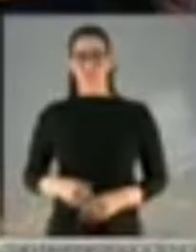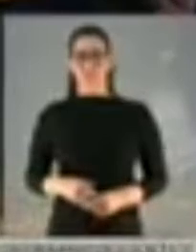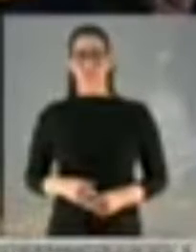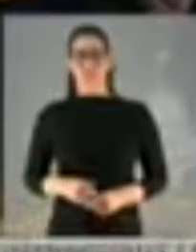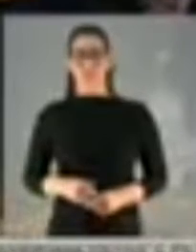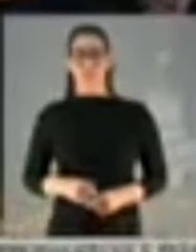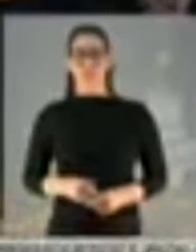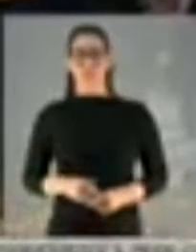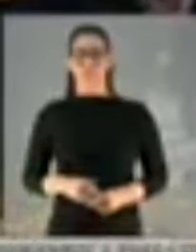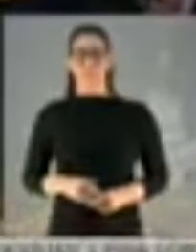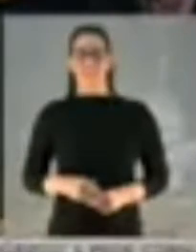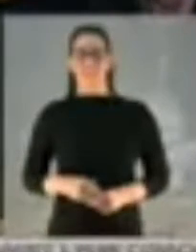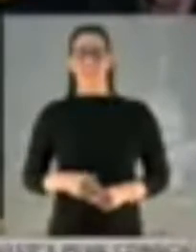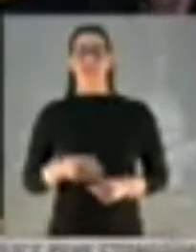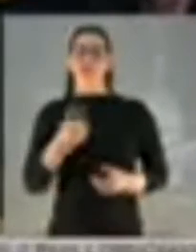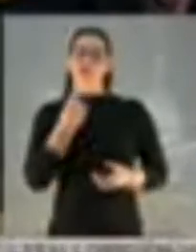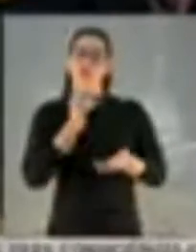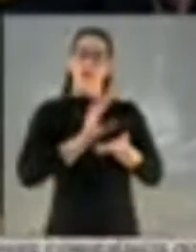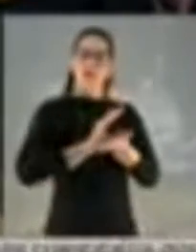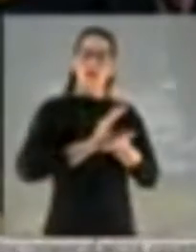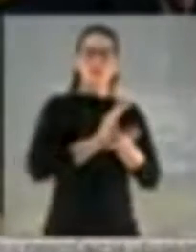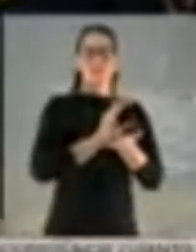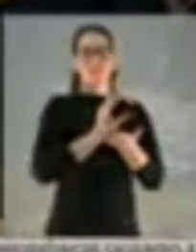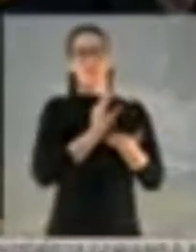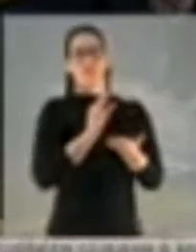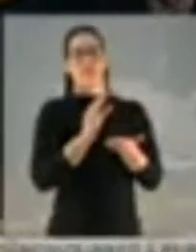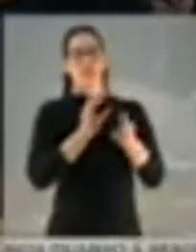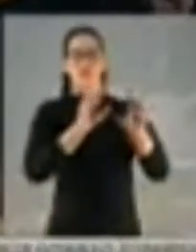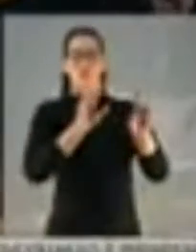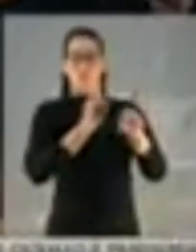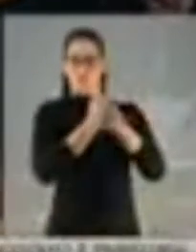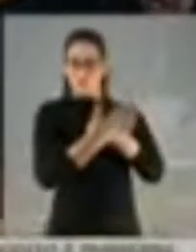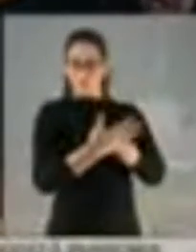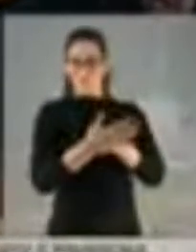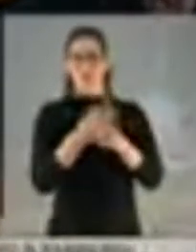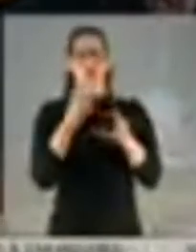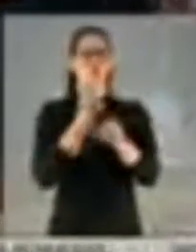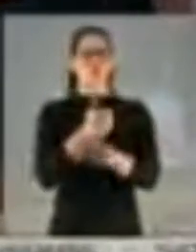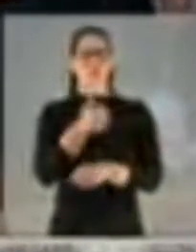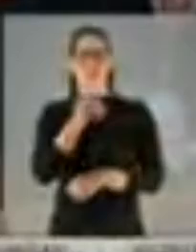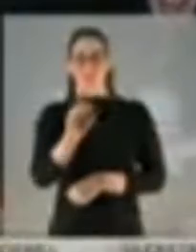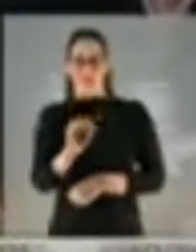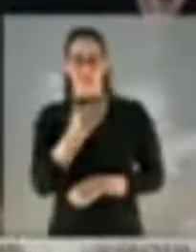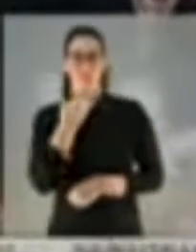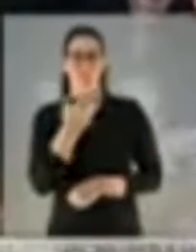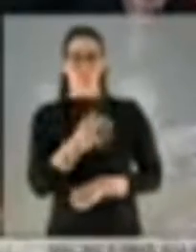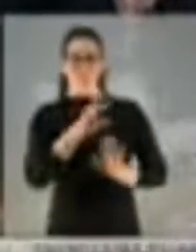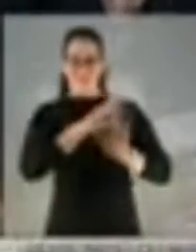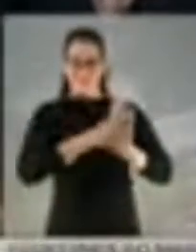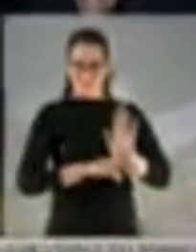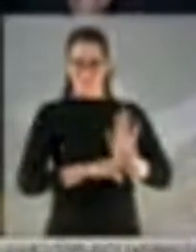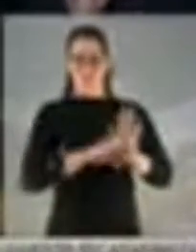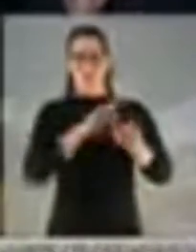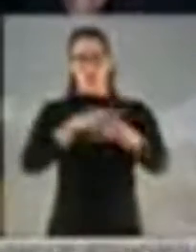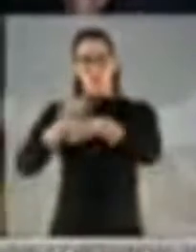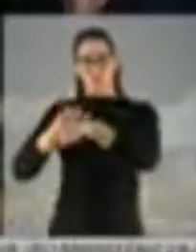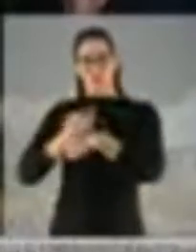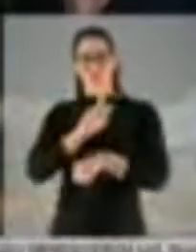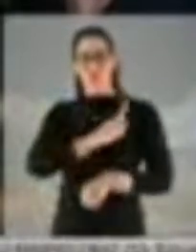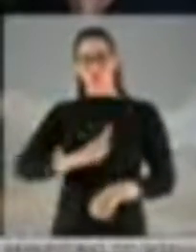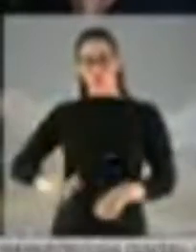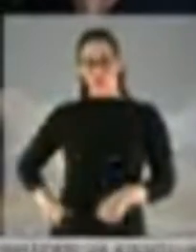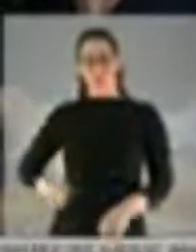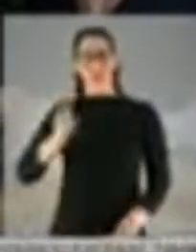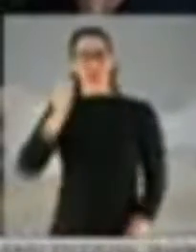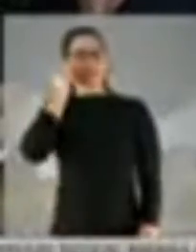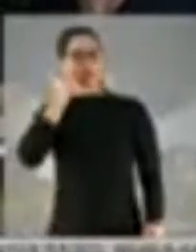de verbas para o combate à Covid. É um total de 10 requerimentos, convocação dos governadores, e o